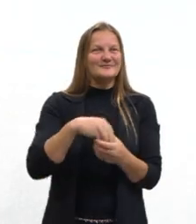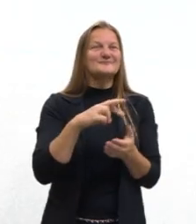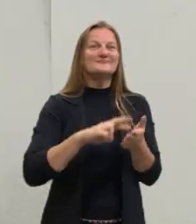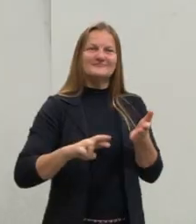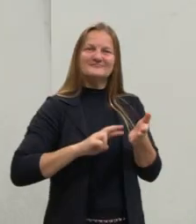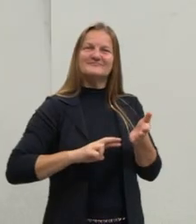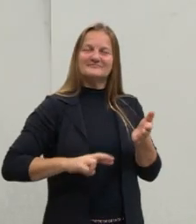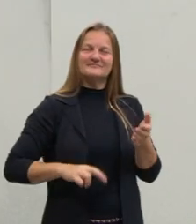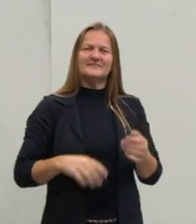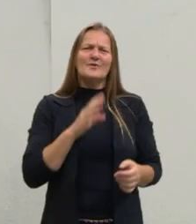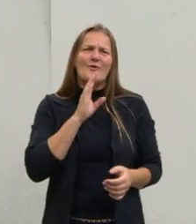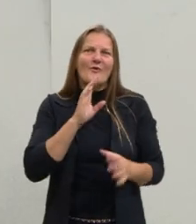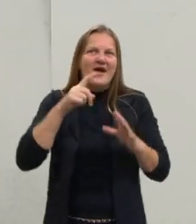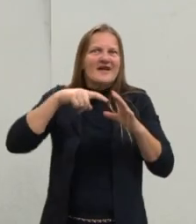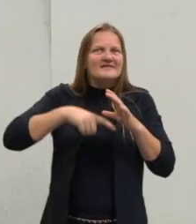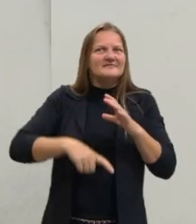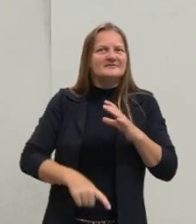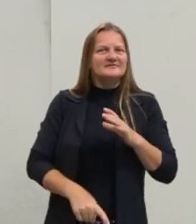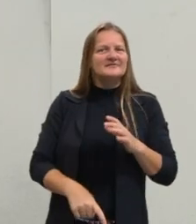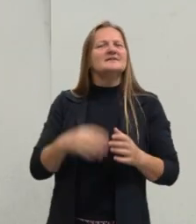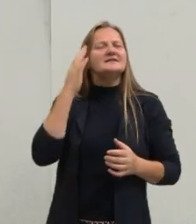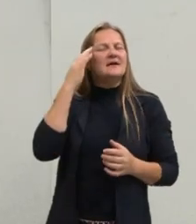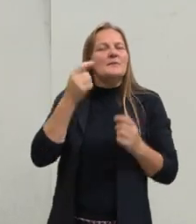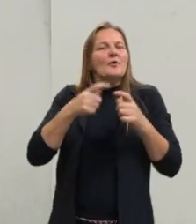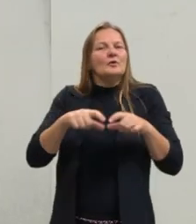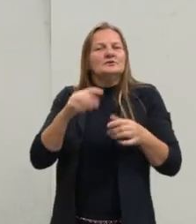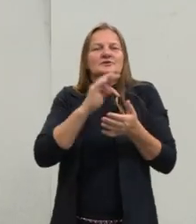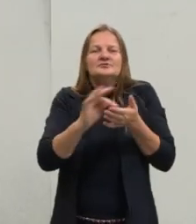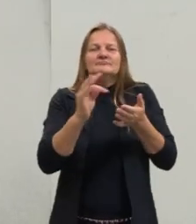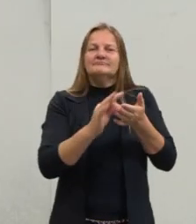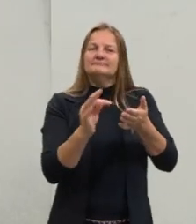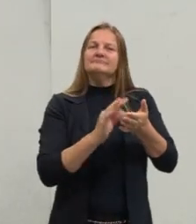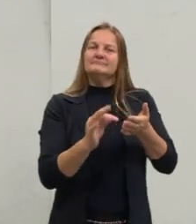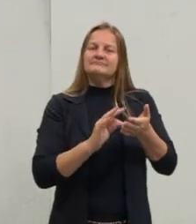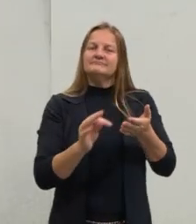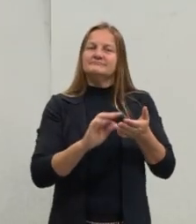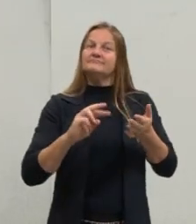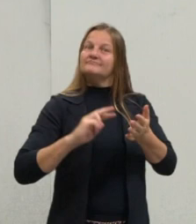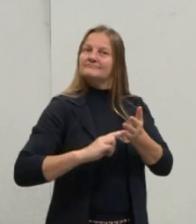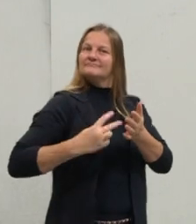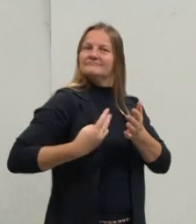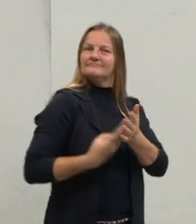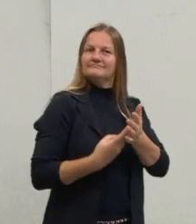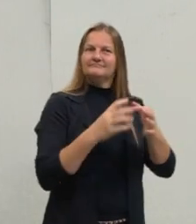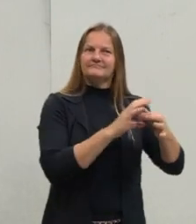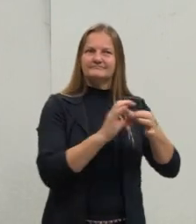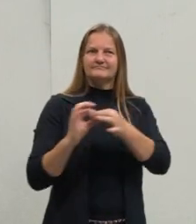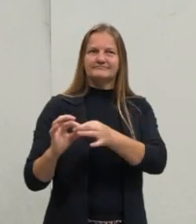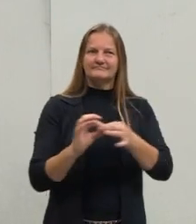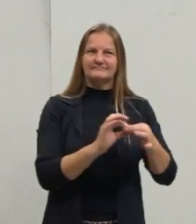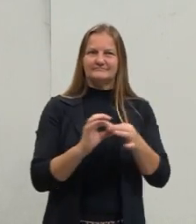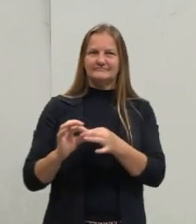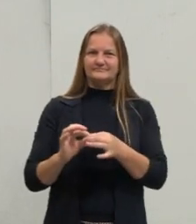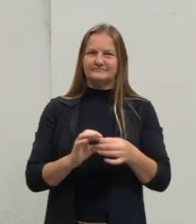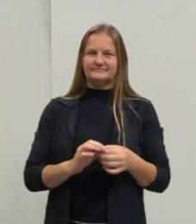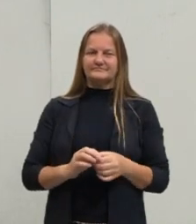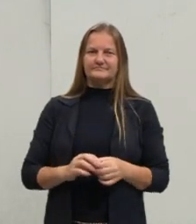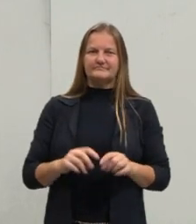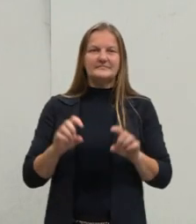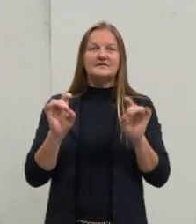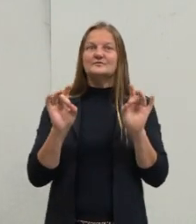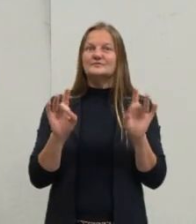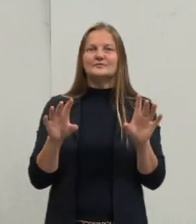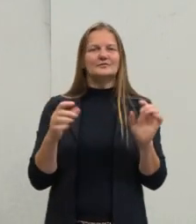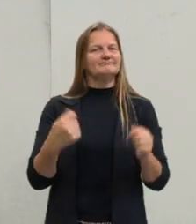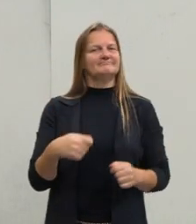quando a gente conhece a gente sabe a teoria né o significado dos conectores Mas isso não é